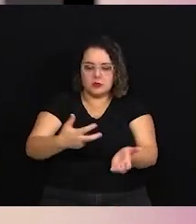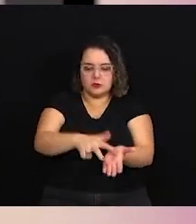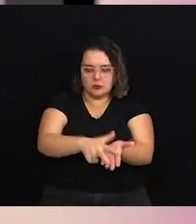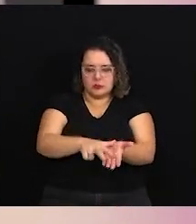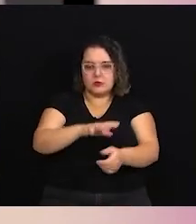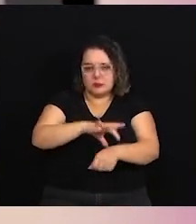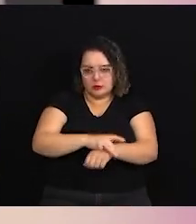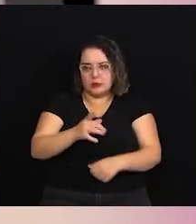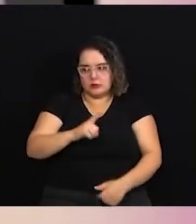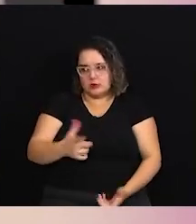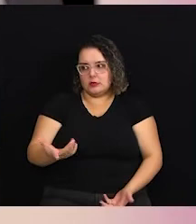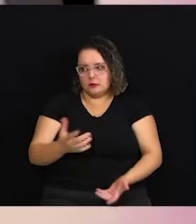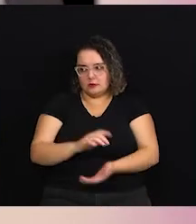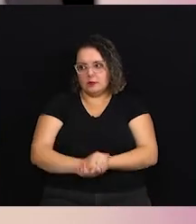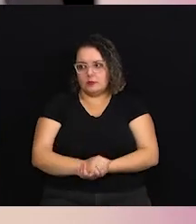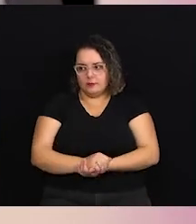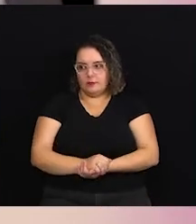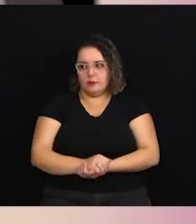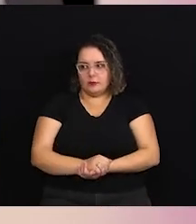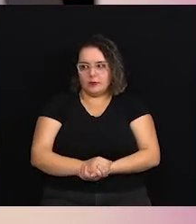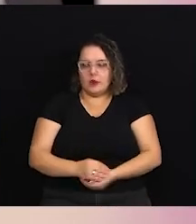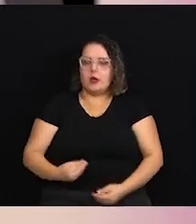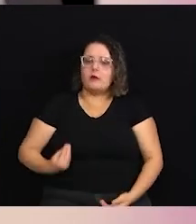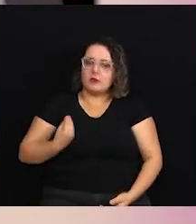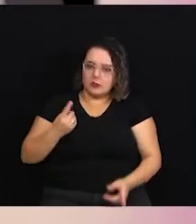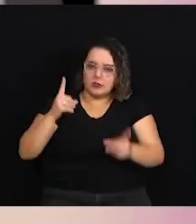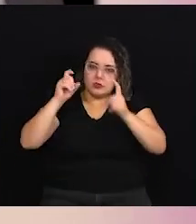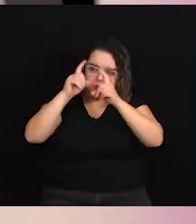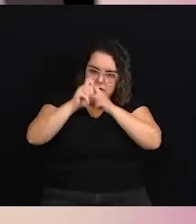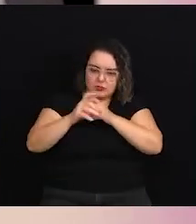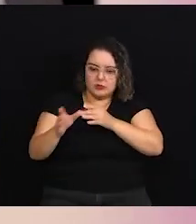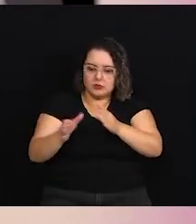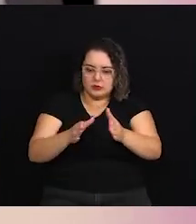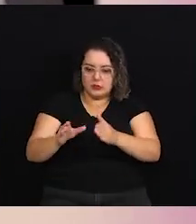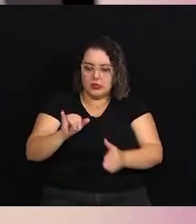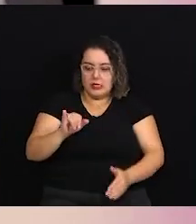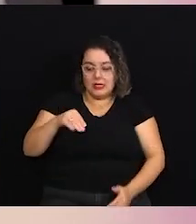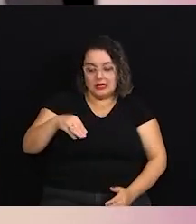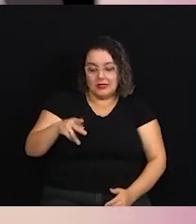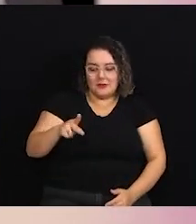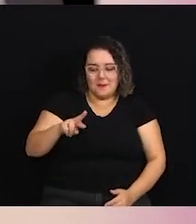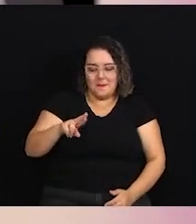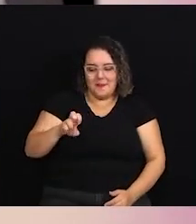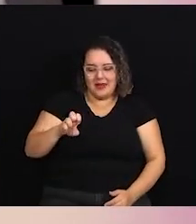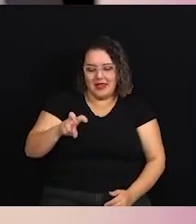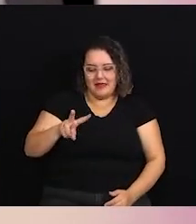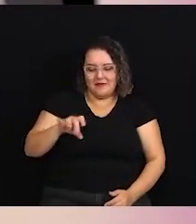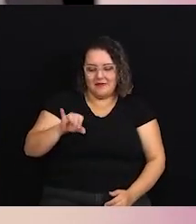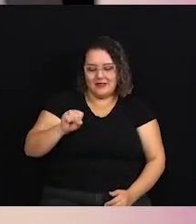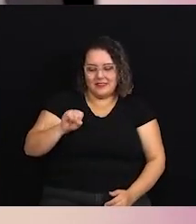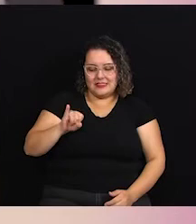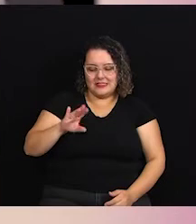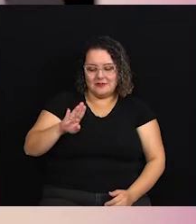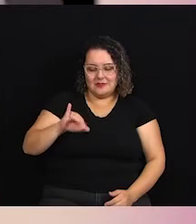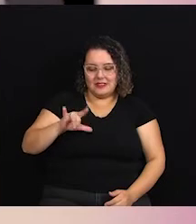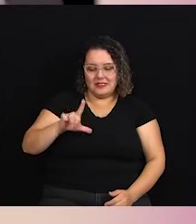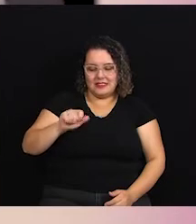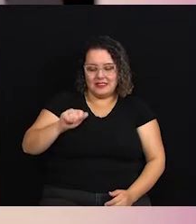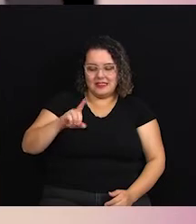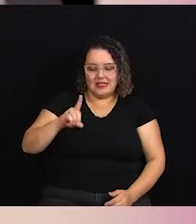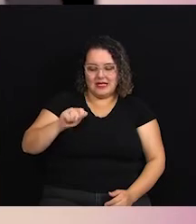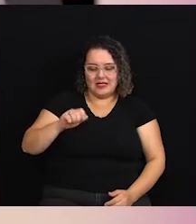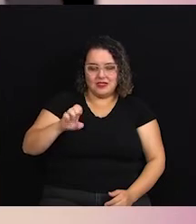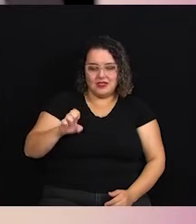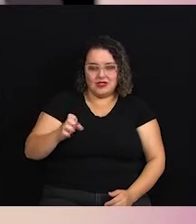realmente é É muito difícil você lidar com situações de imprevisibilidade pela o